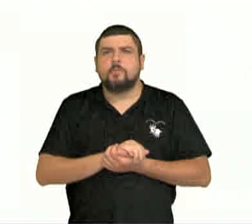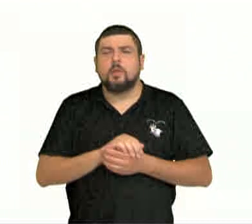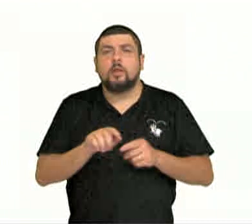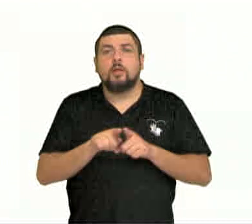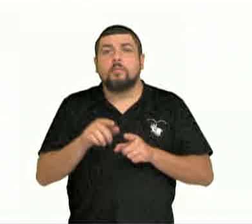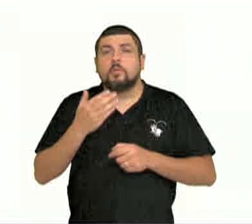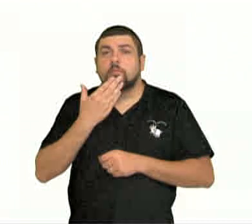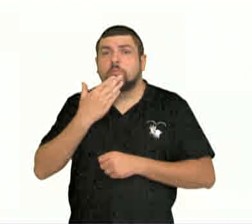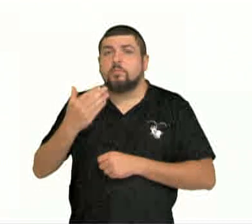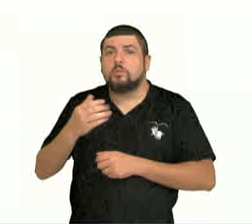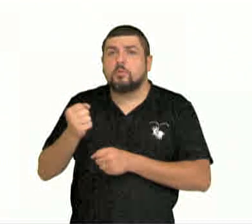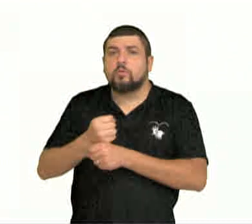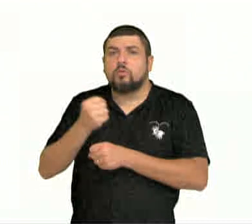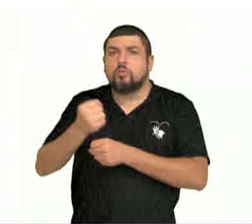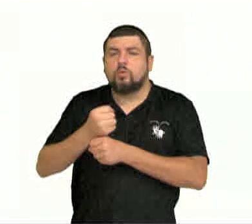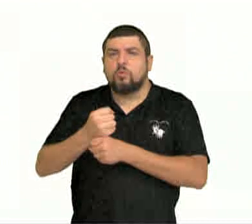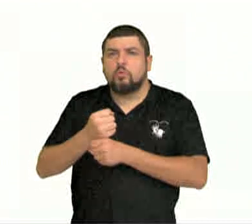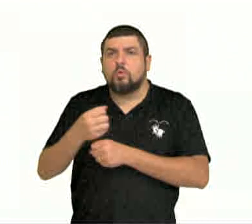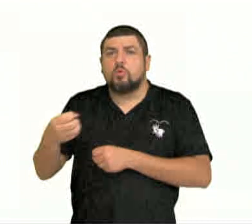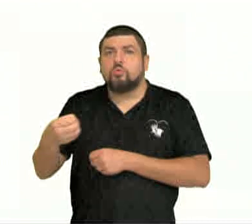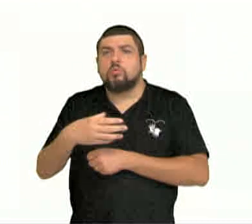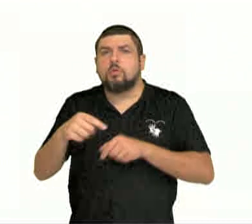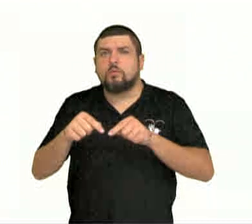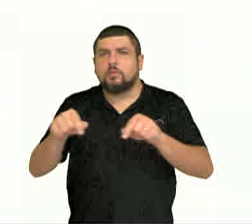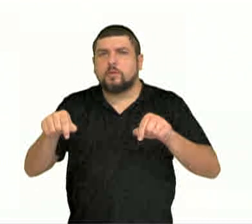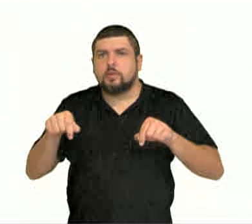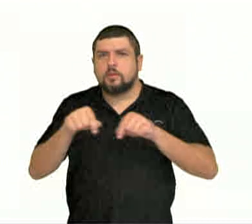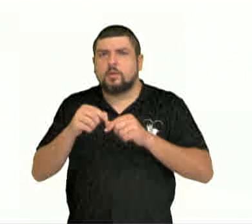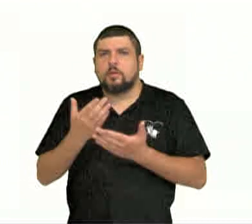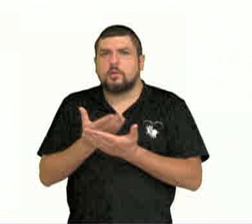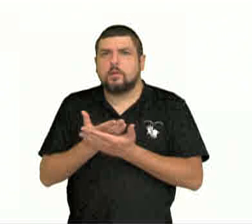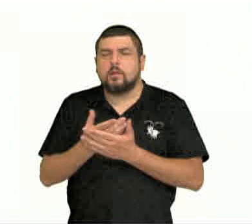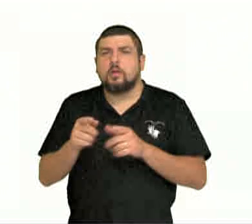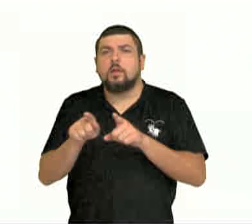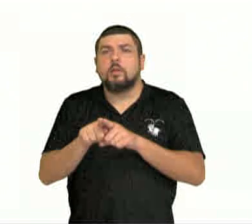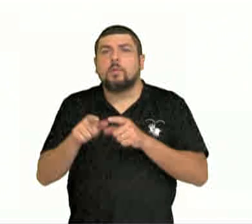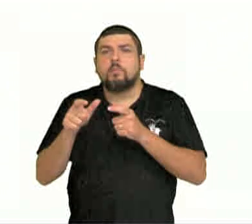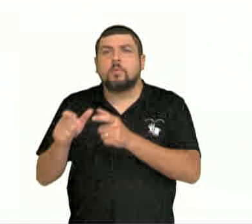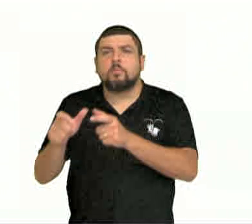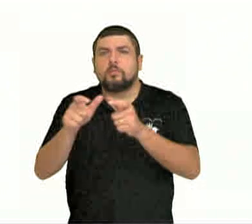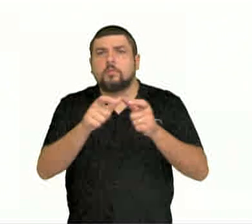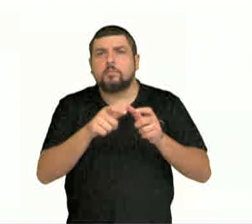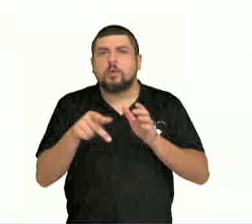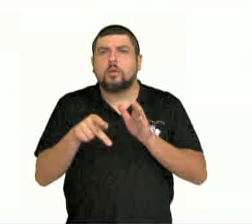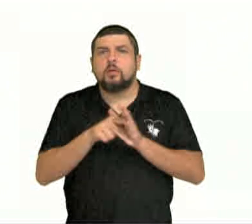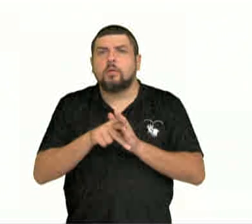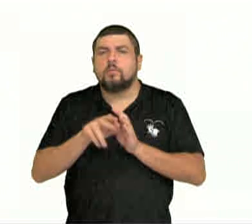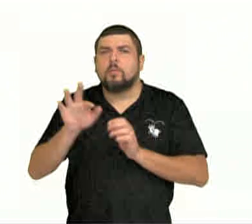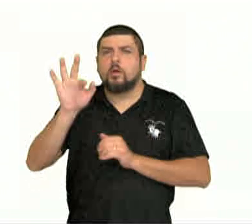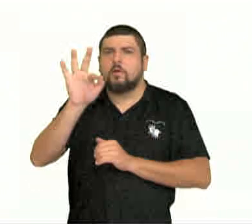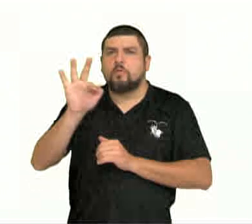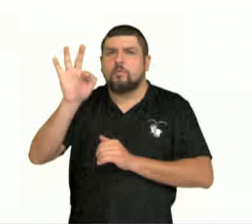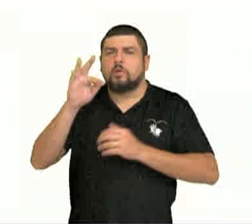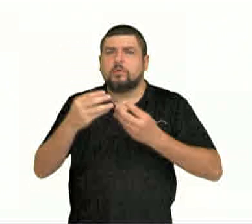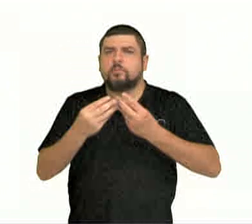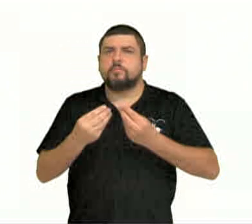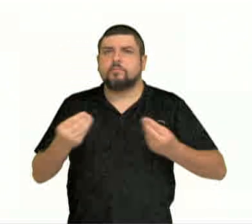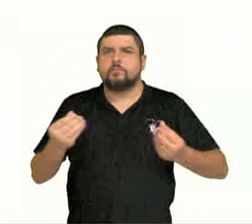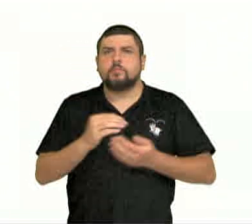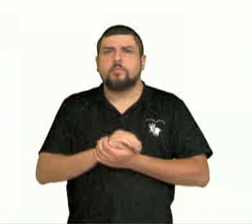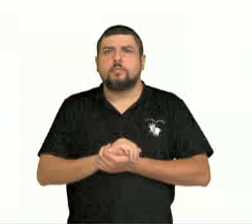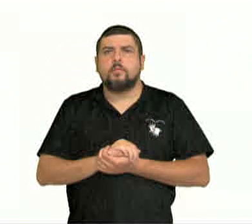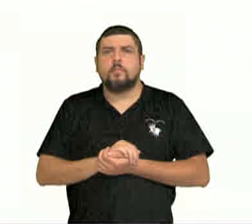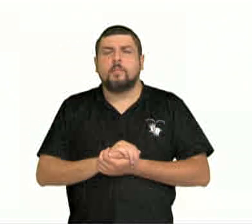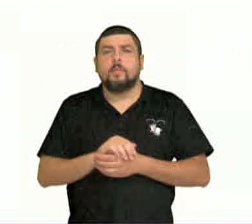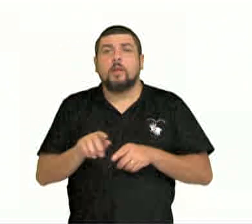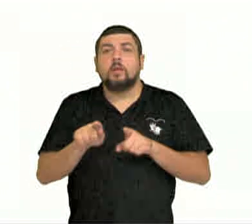novas salas de aula e demais espaços necessários a uma universidade de qualidade. E para além do espaço físico,